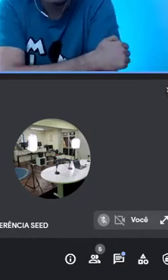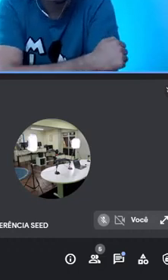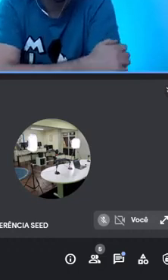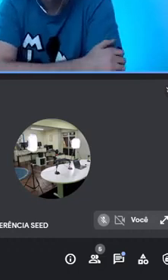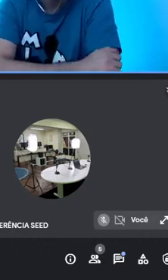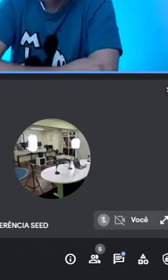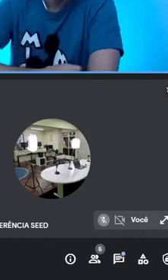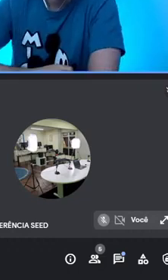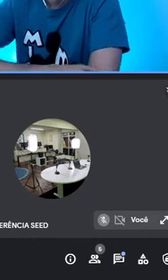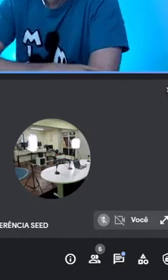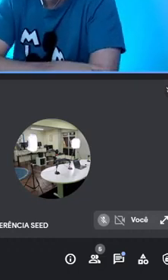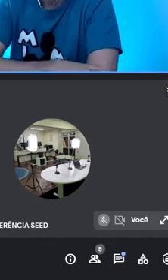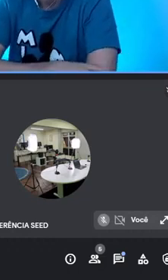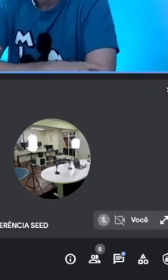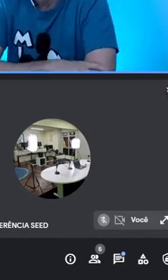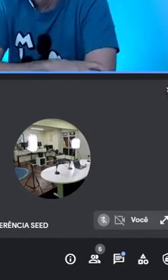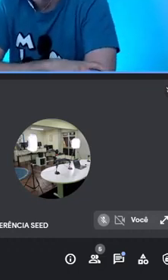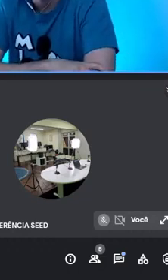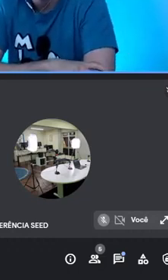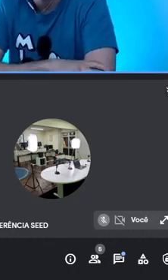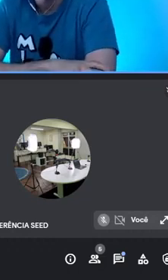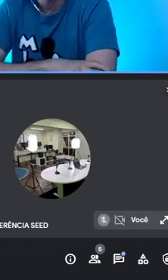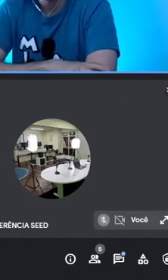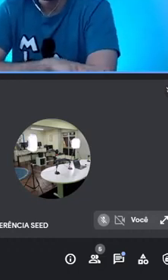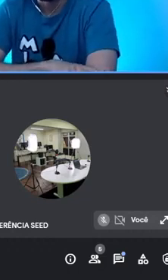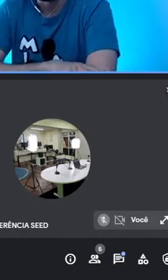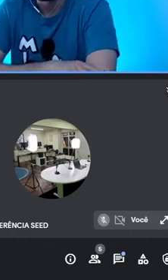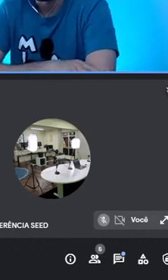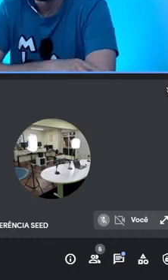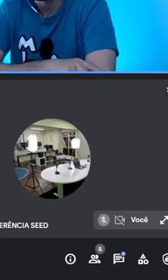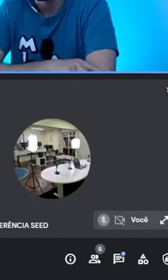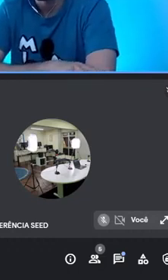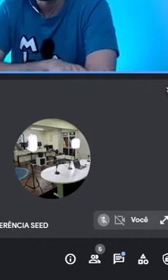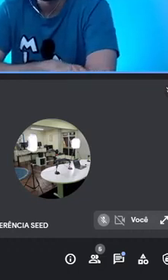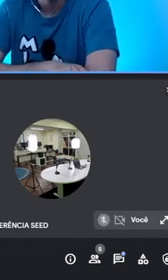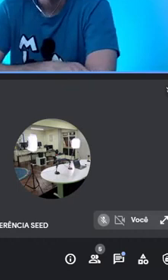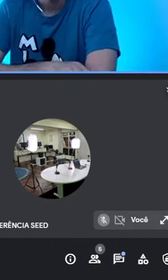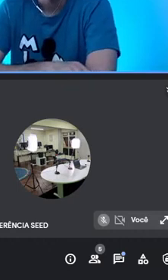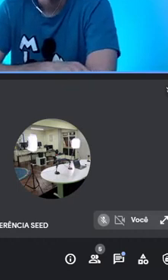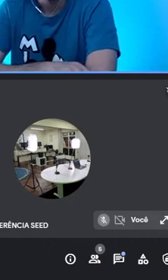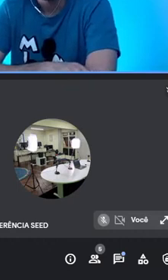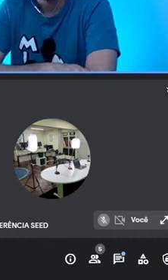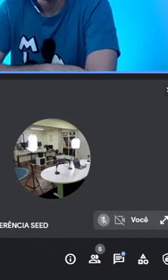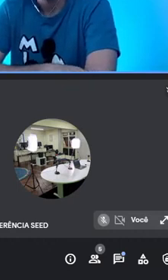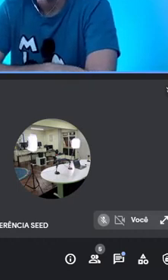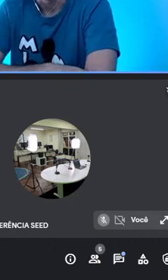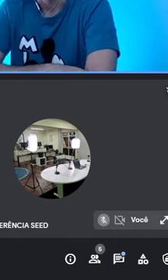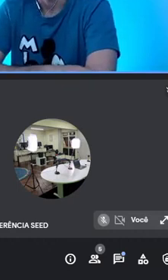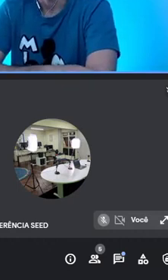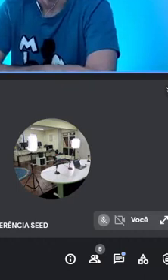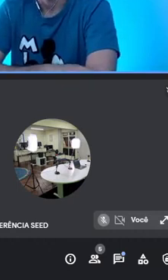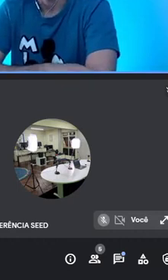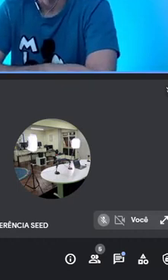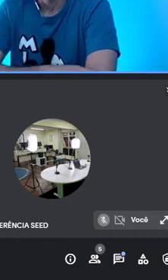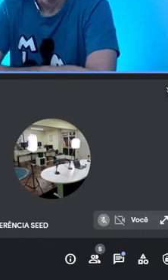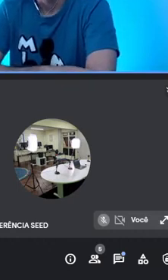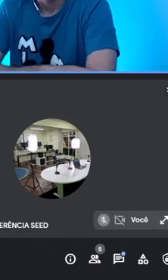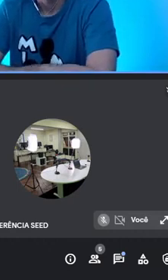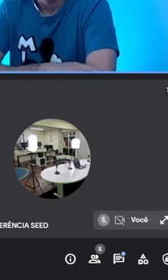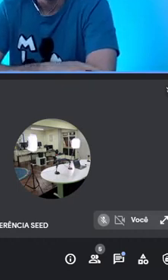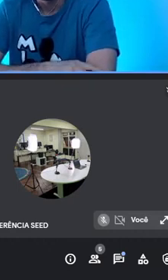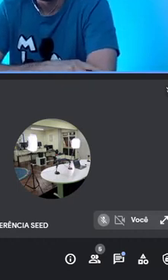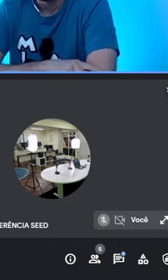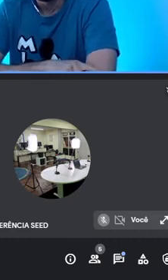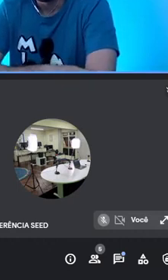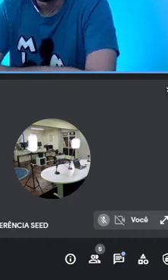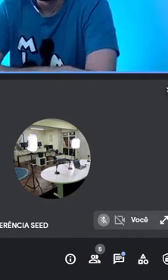ao vivo, a chance disso dar ruim é grande, mas a gente vai tentar, vai mostrar para vocês que a gente é guerreiro, não desiste.